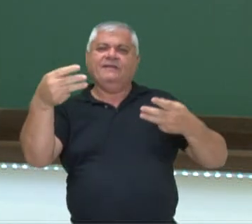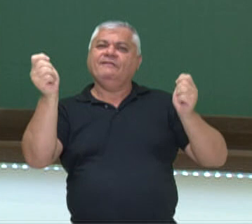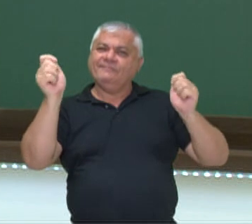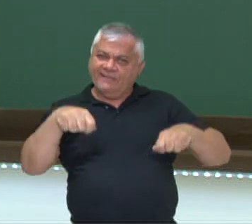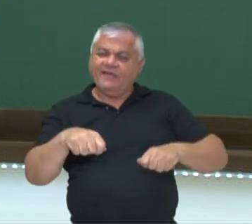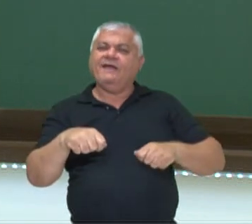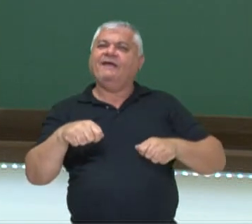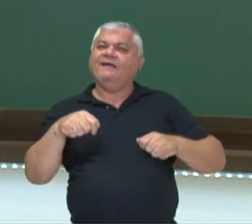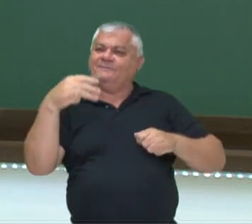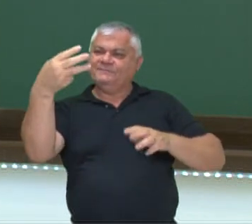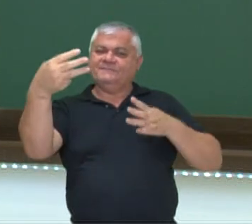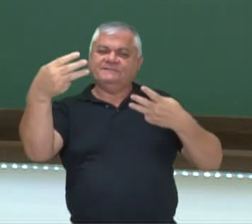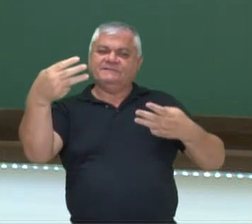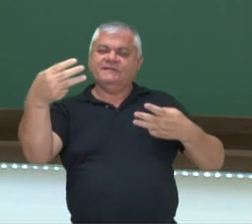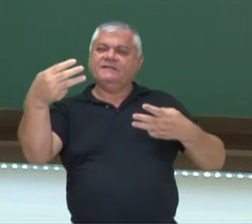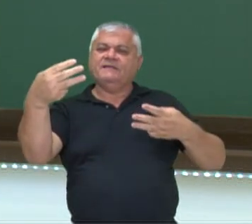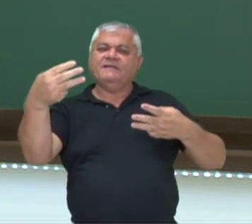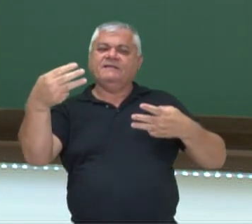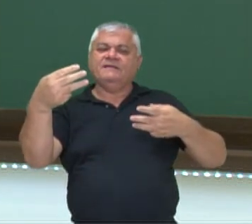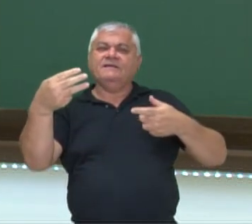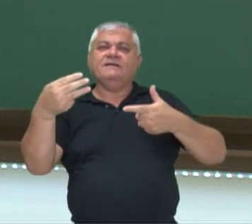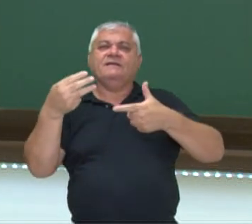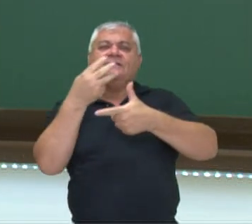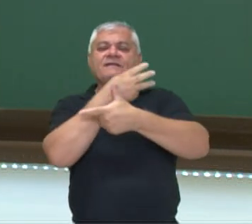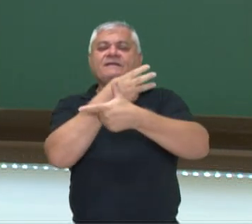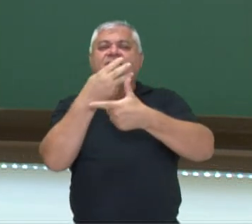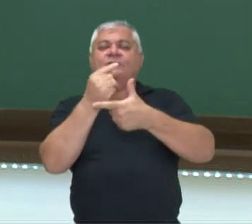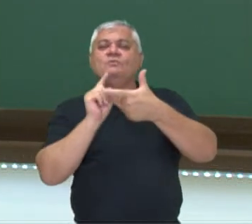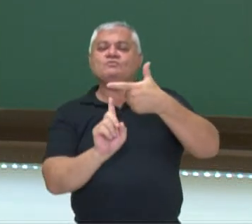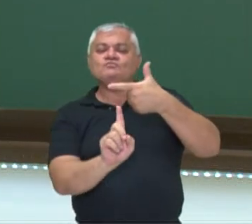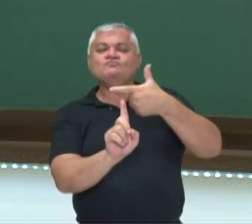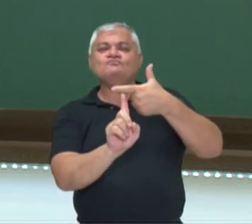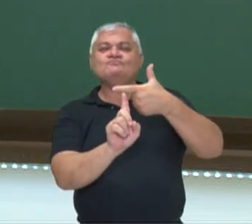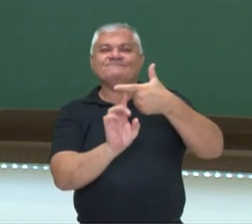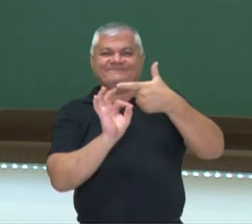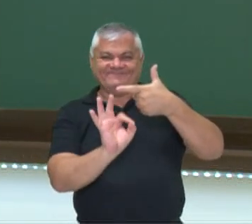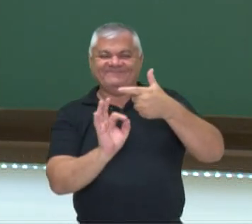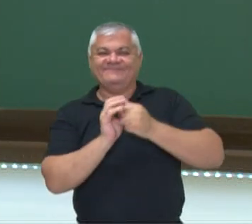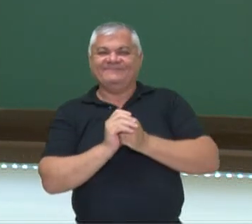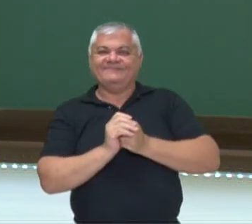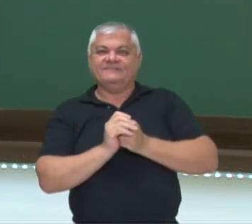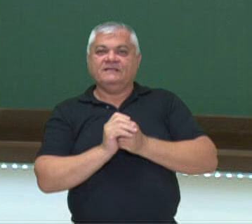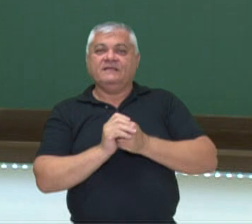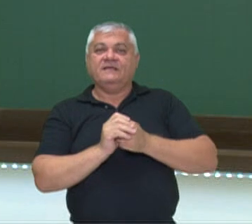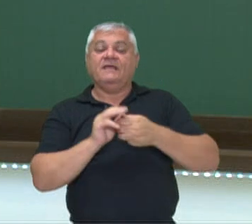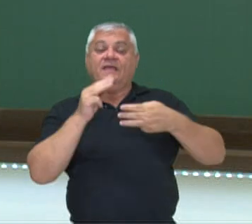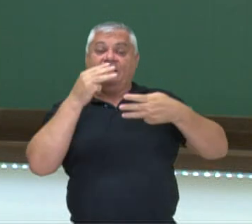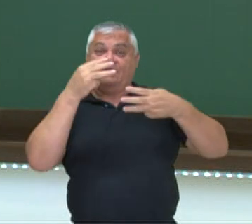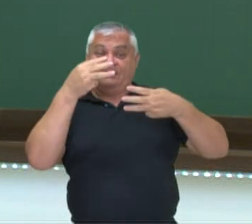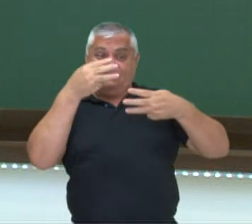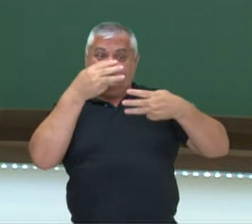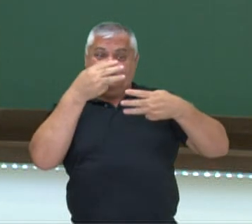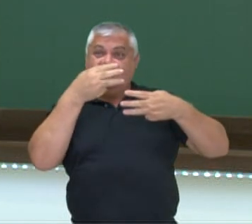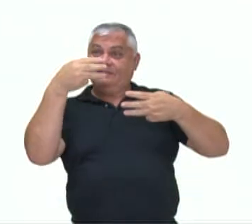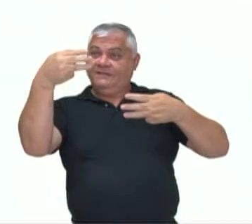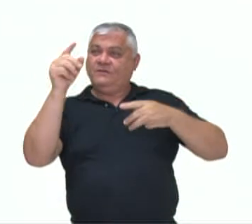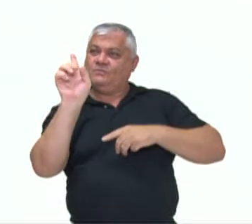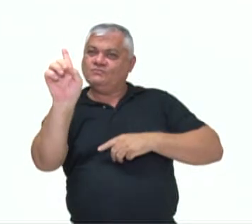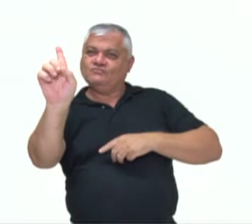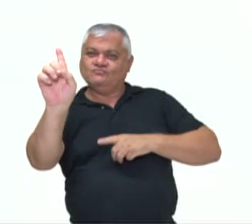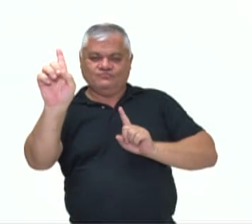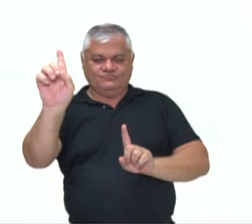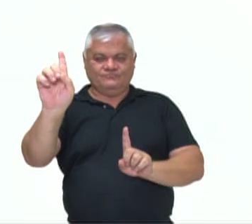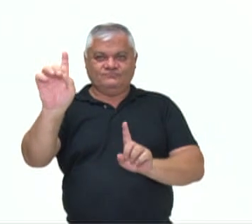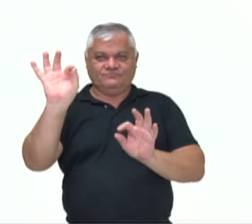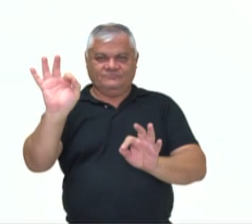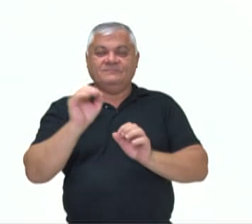dois por 3. 3 dividido por 3 é 1. Coloquei 1 aqui em cima. 3 dividido por 3 é 1. Coloquei 1 aqui